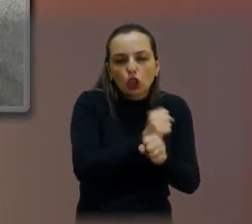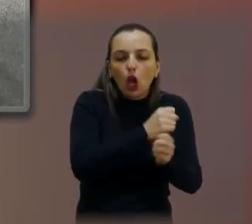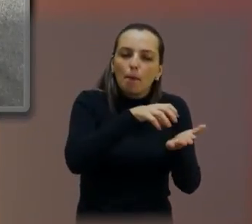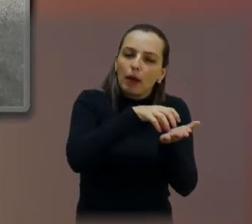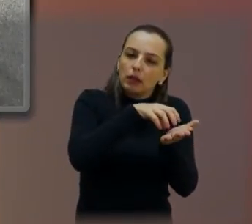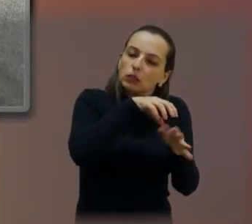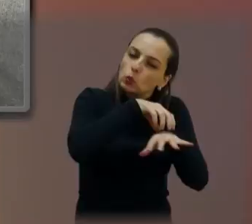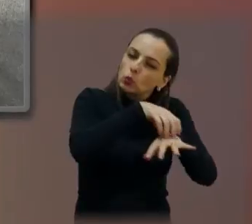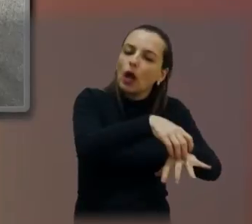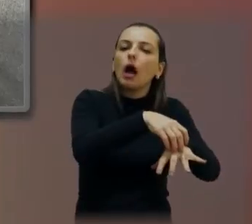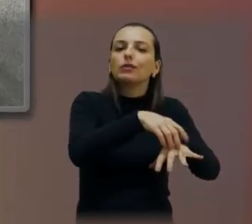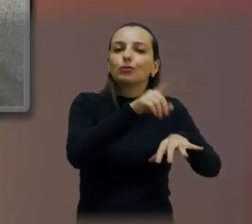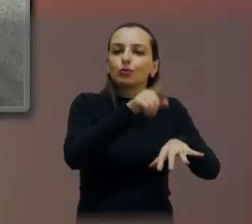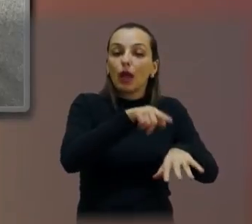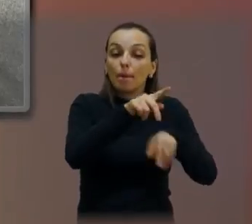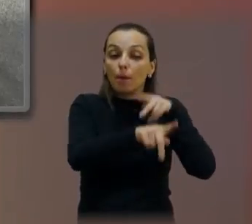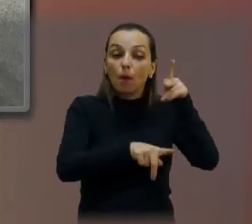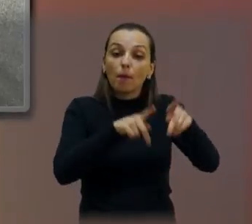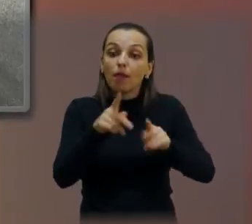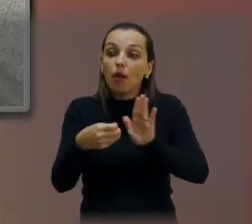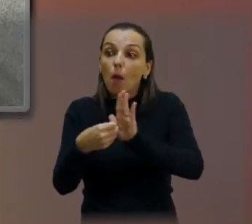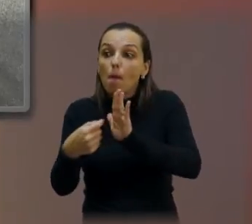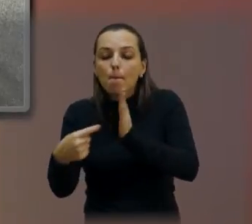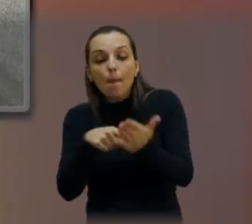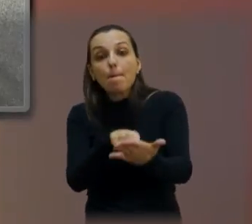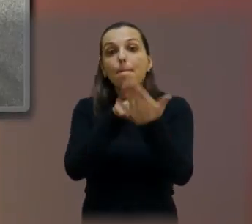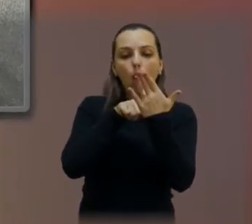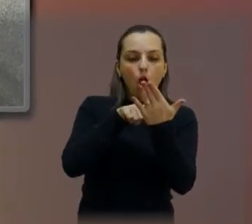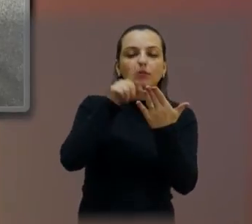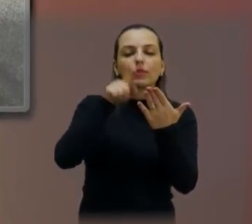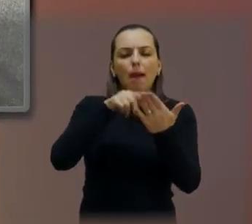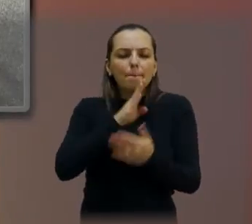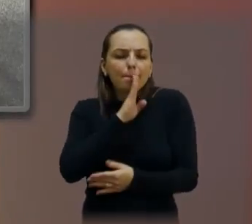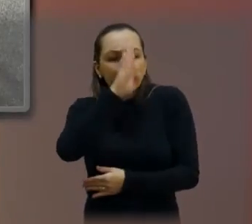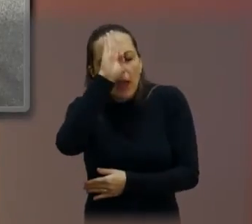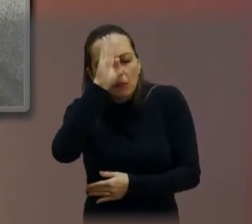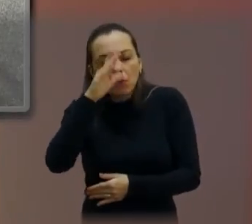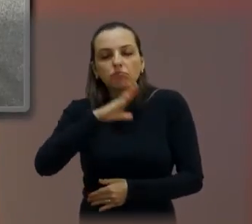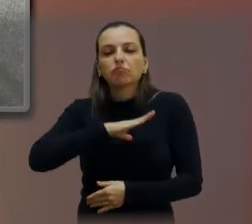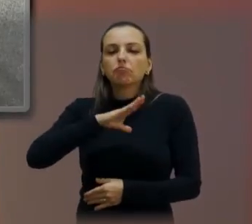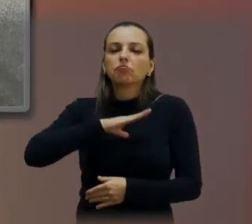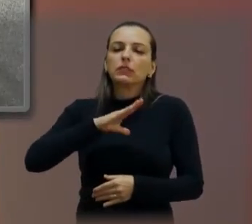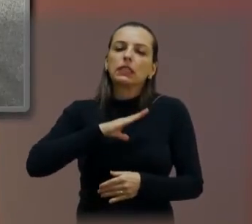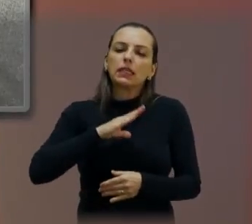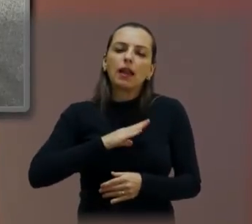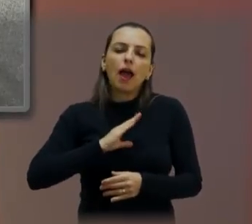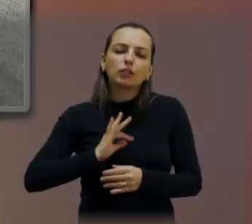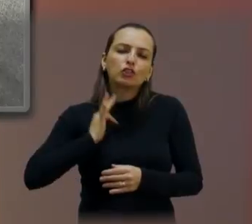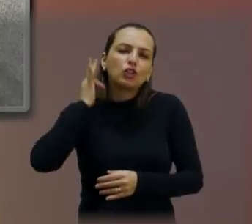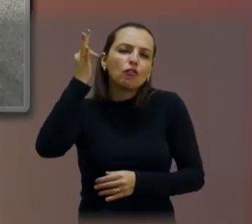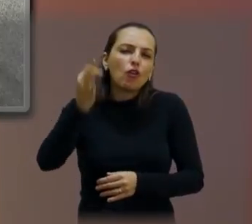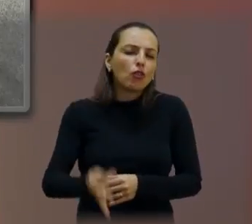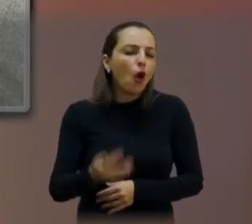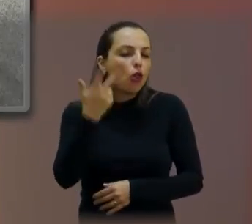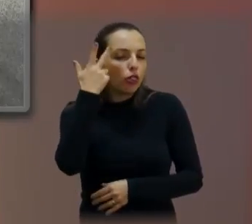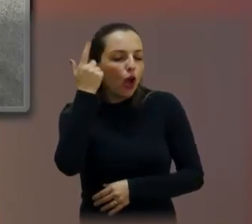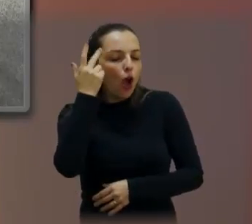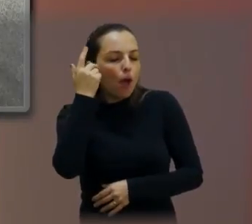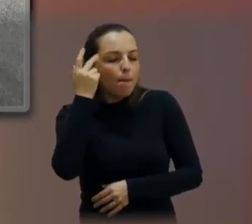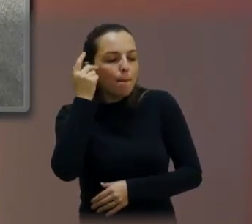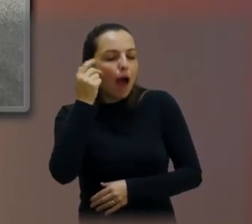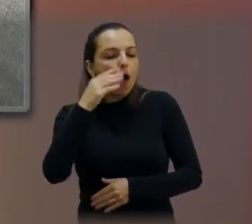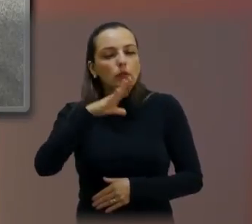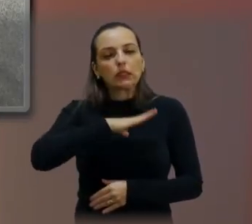atenção para aquilo que a população indica como prioridade para nós. A cidade, com certeza, quando tudo voltar ao normal, estará